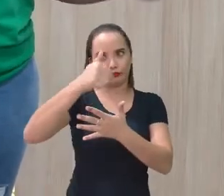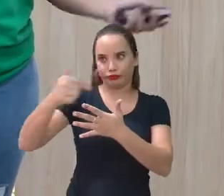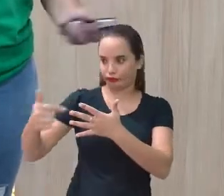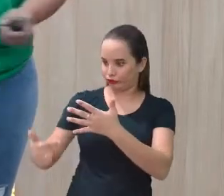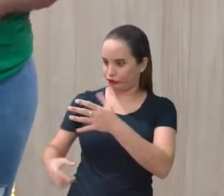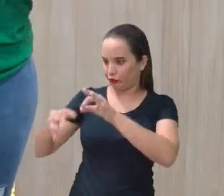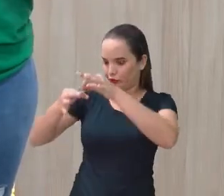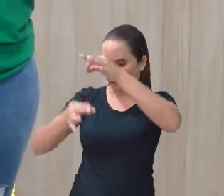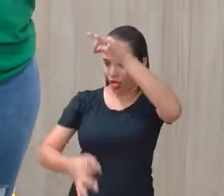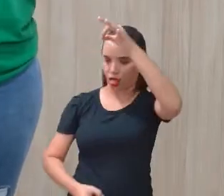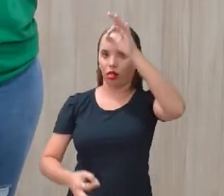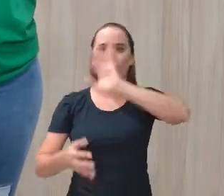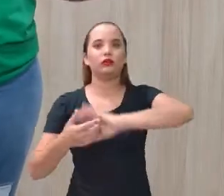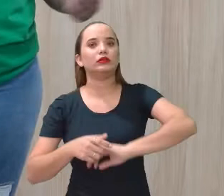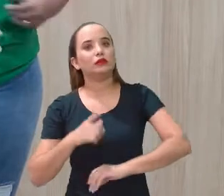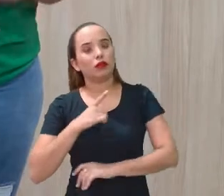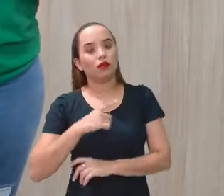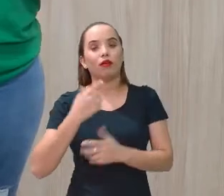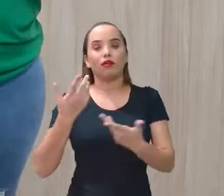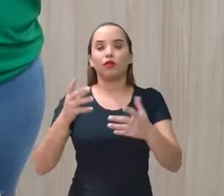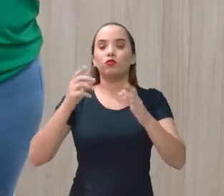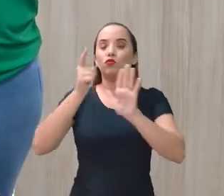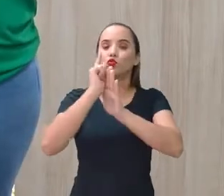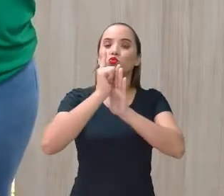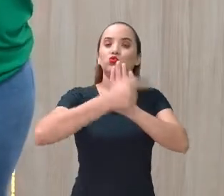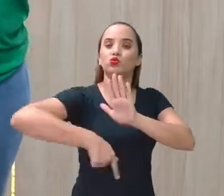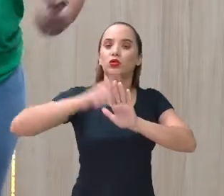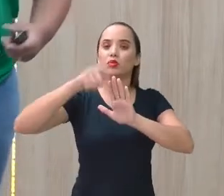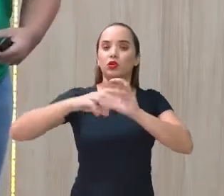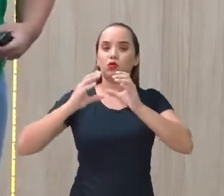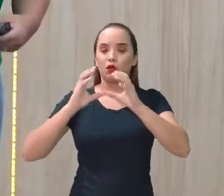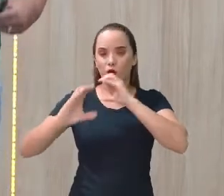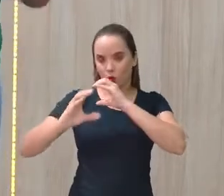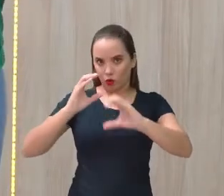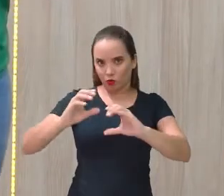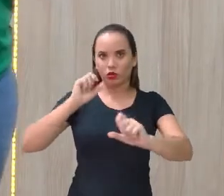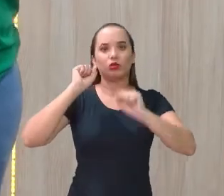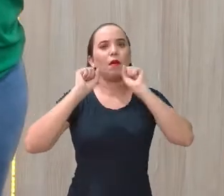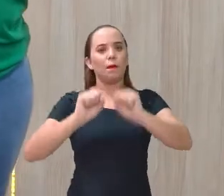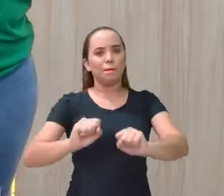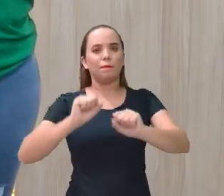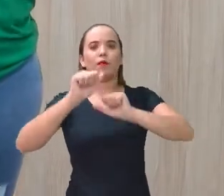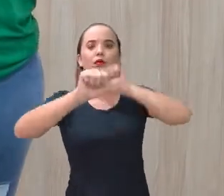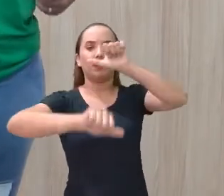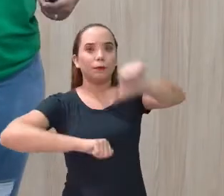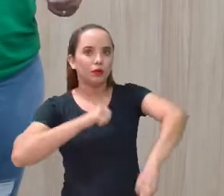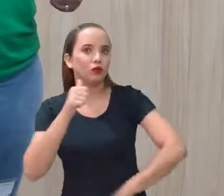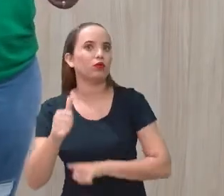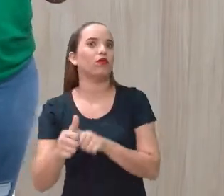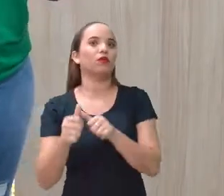se desenvolvem a partir da comunicação, então eles podem se modificar, eles podem